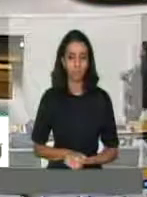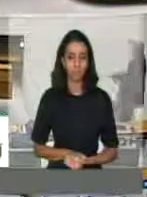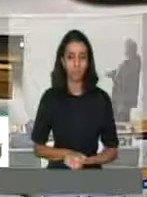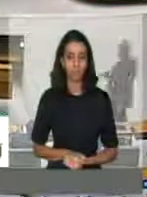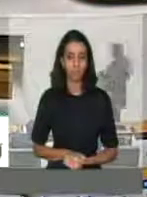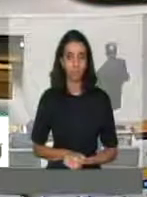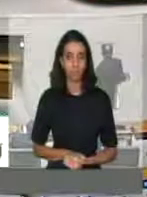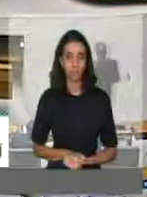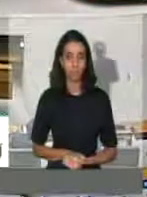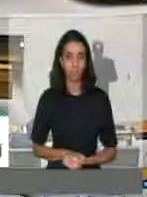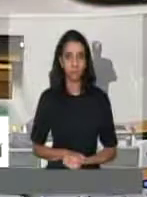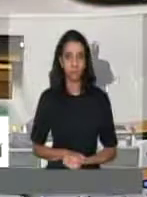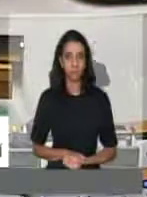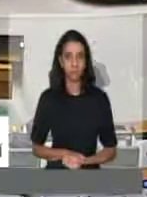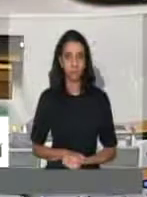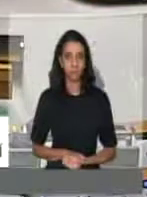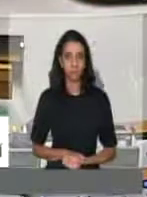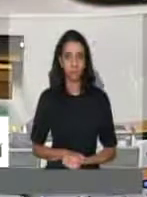Quero cumprimentar